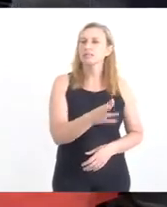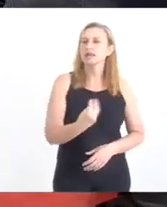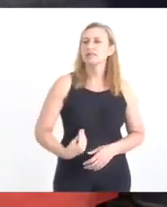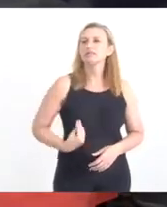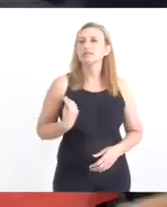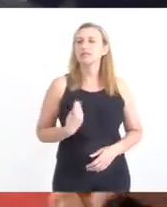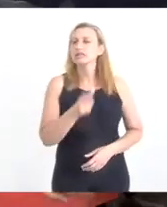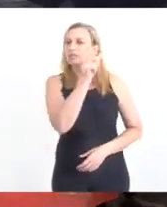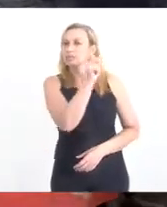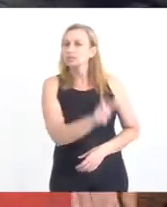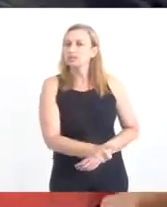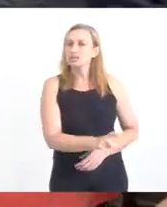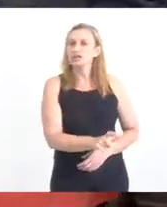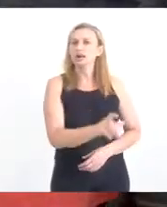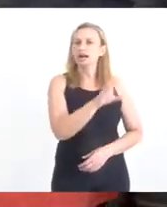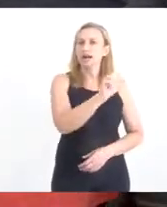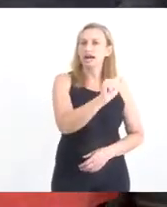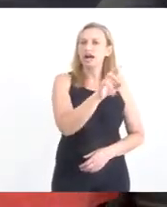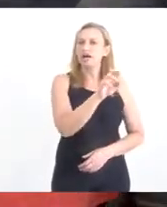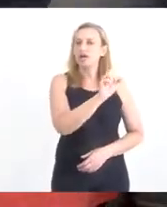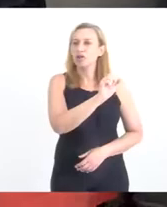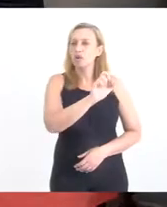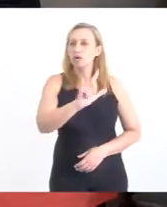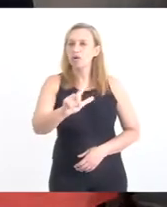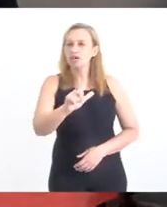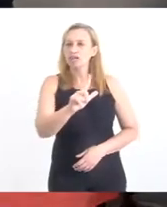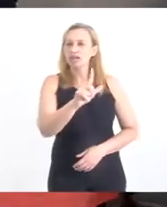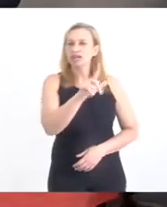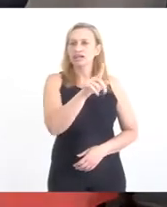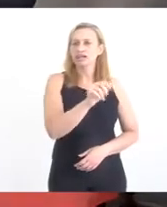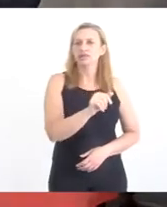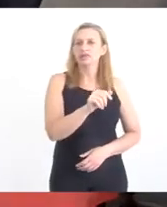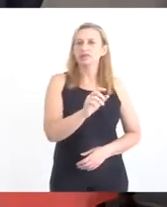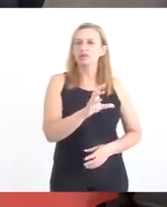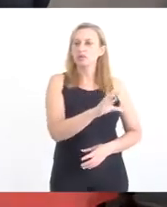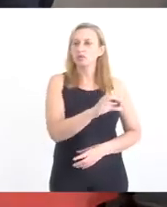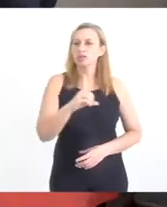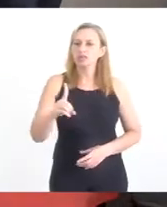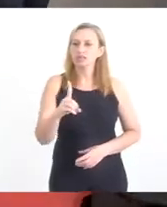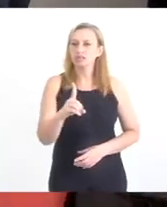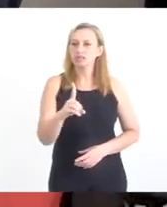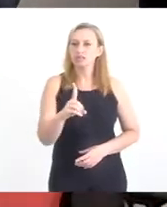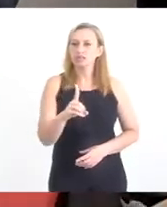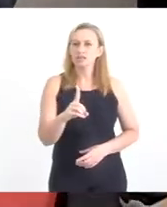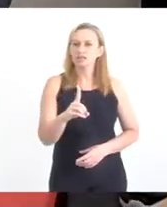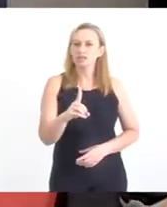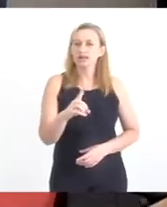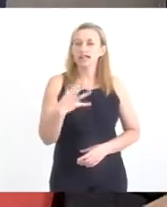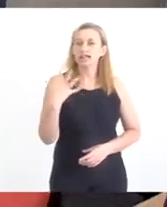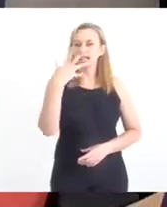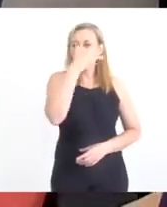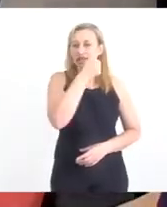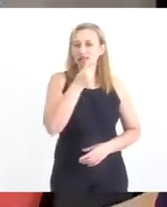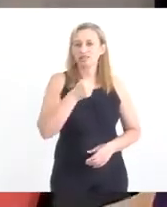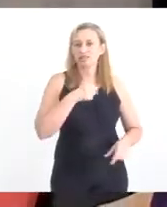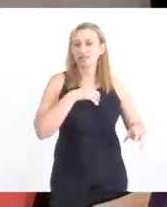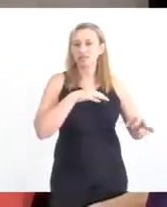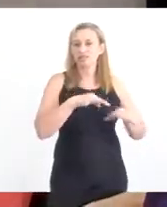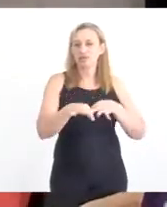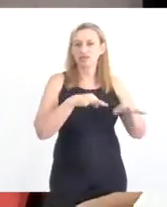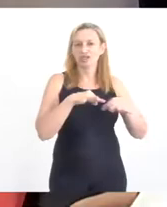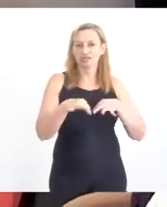na pessoa de Carol Quintana coordenadora desse lindo e belo